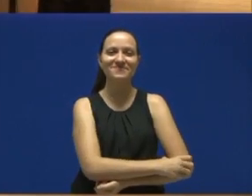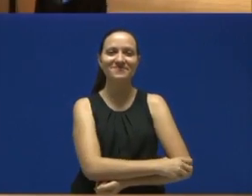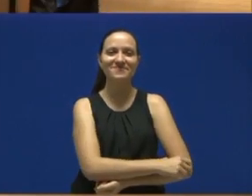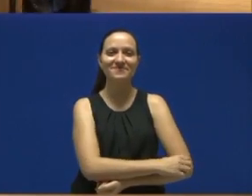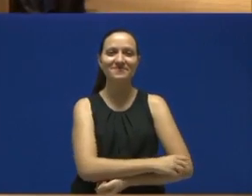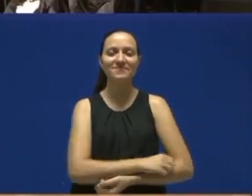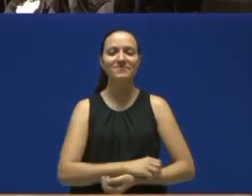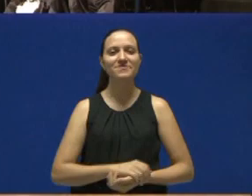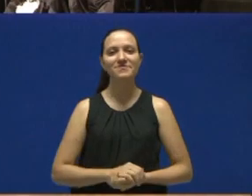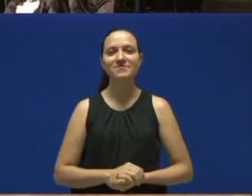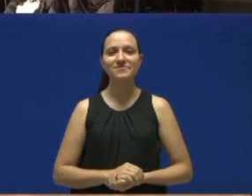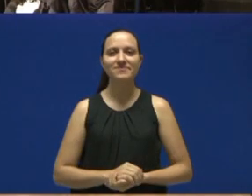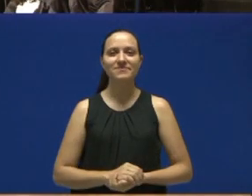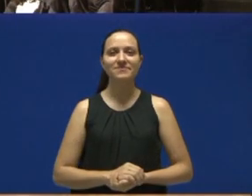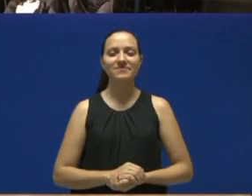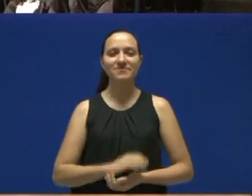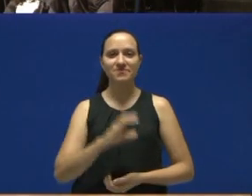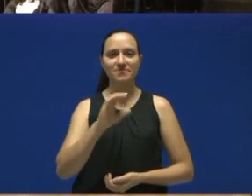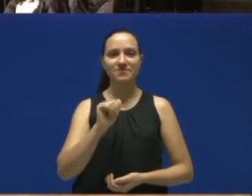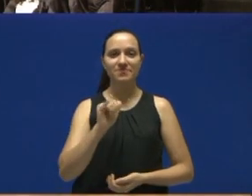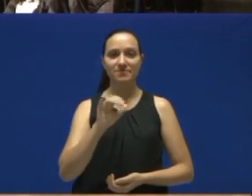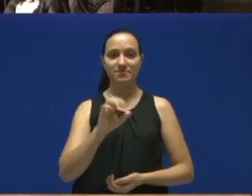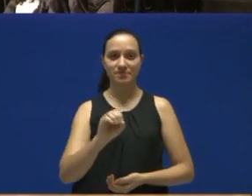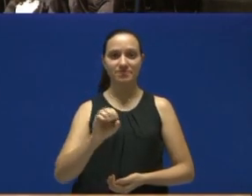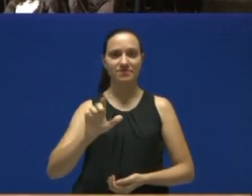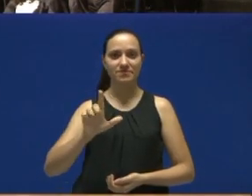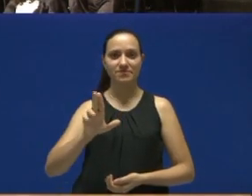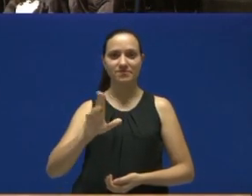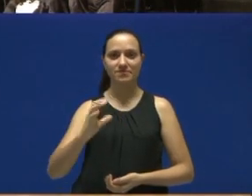ganho lucas ferreira castro